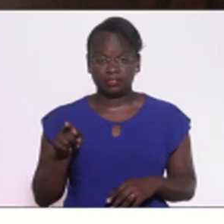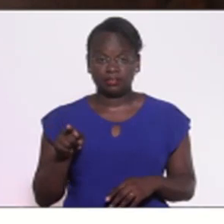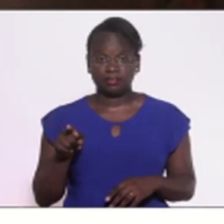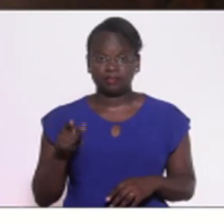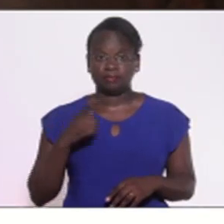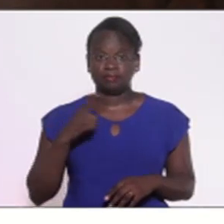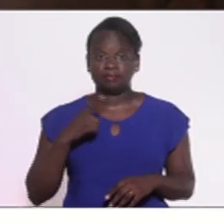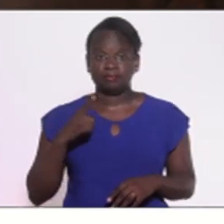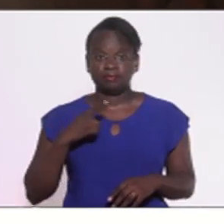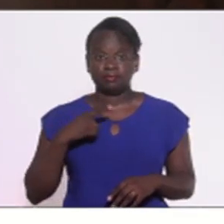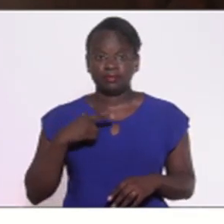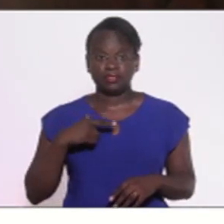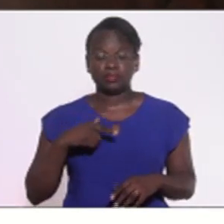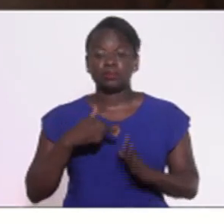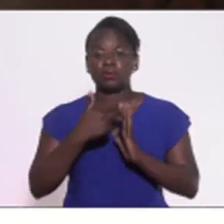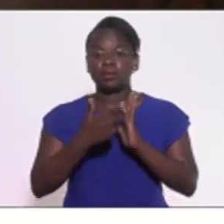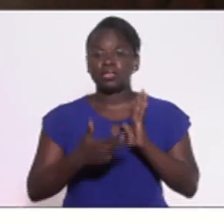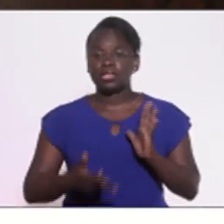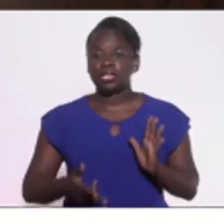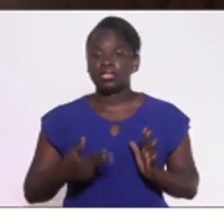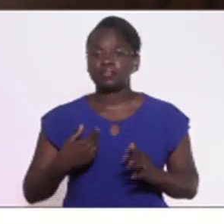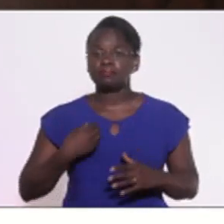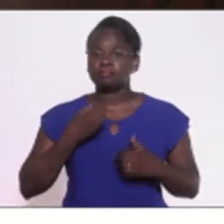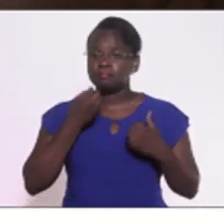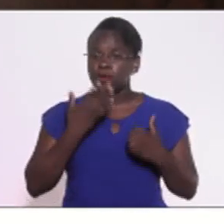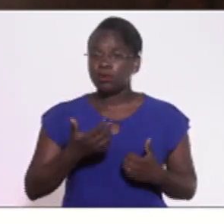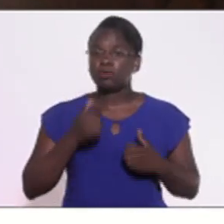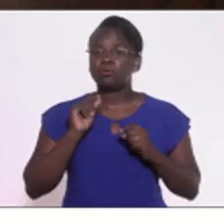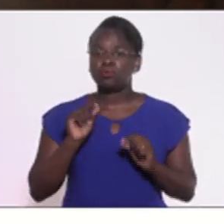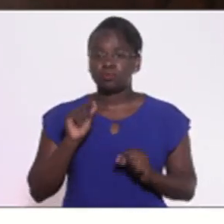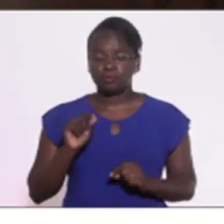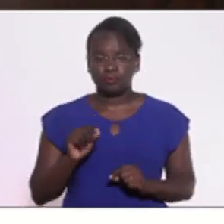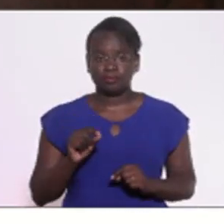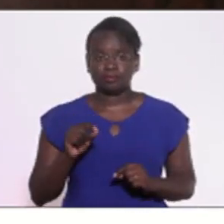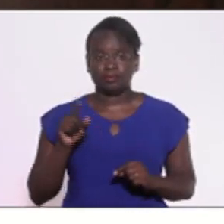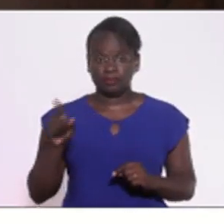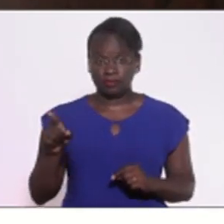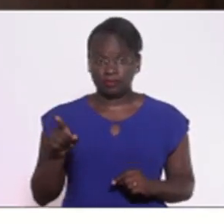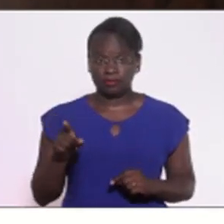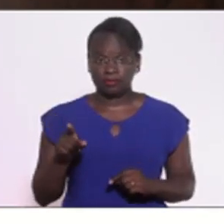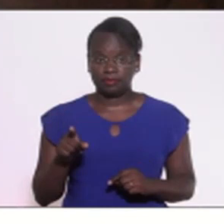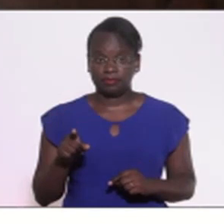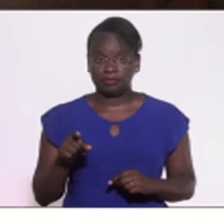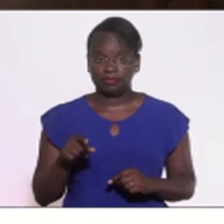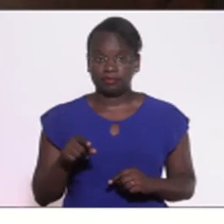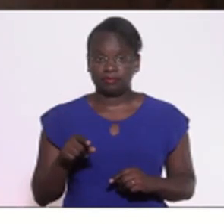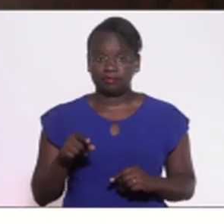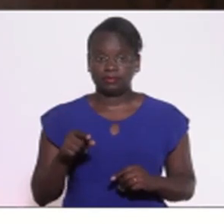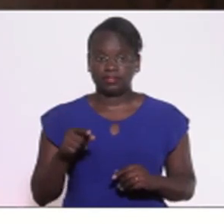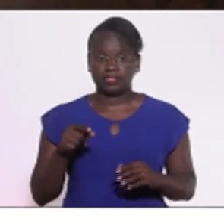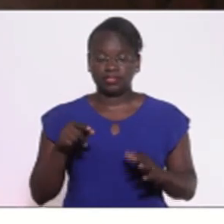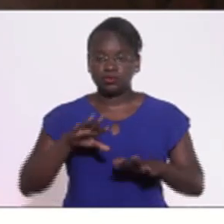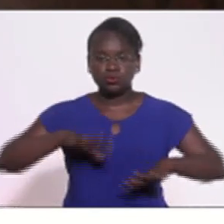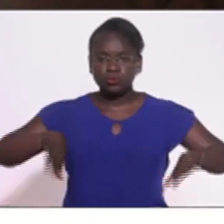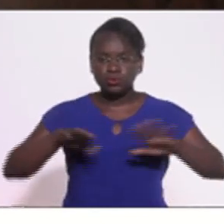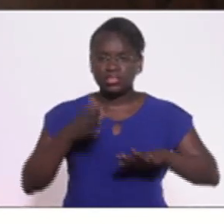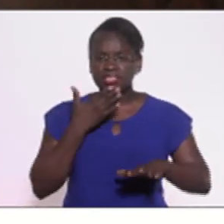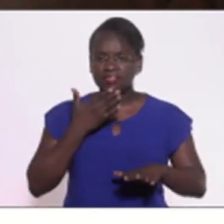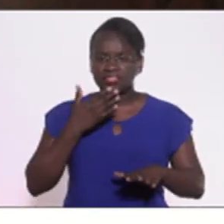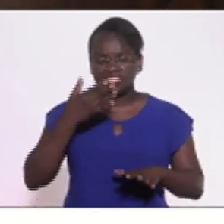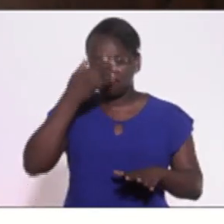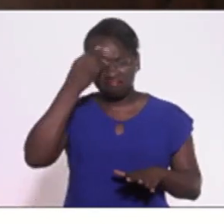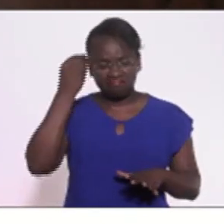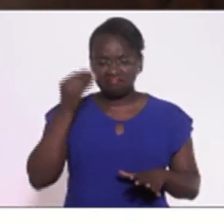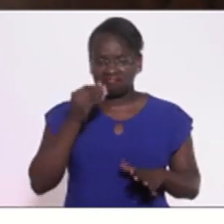Ronaldo tem uma virtude, tem uma qualidade, que faz com que os muitos defeitos nem